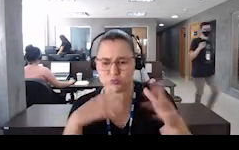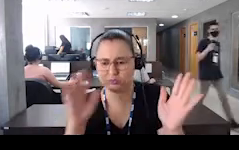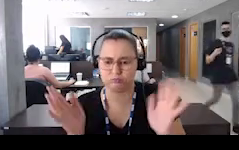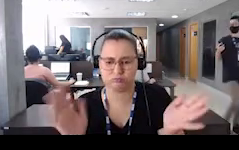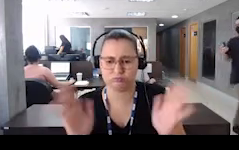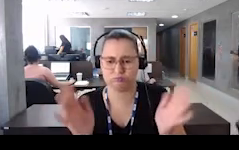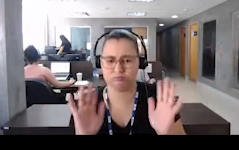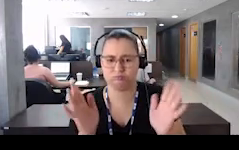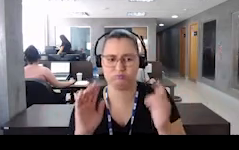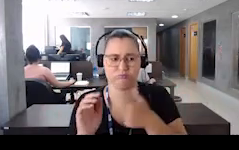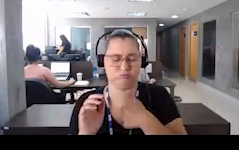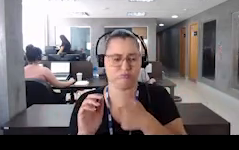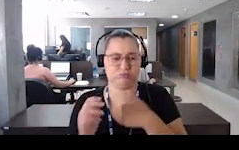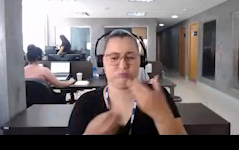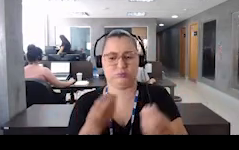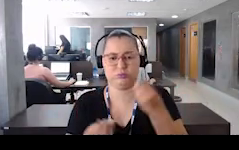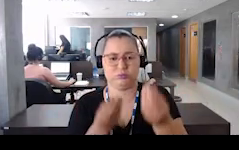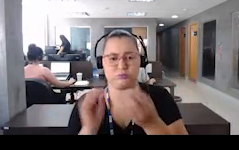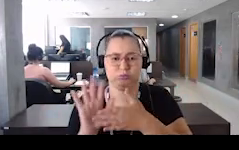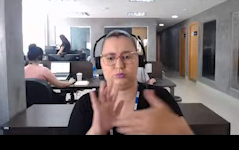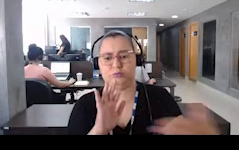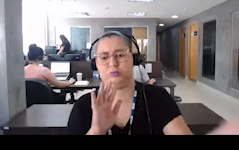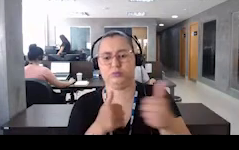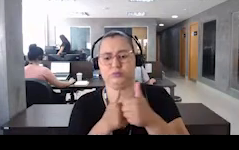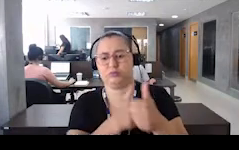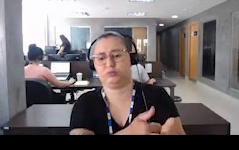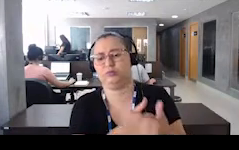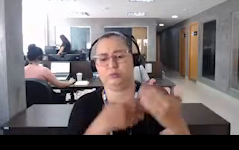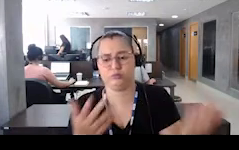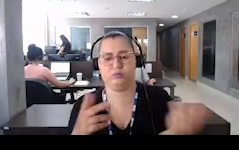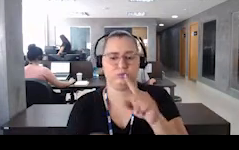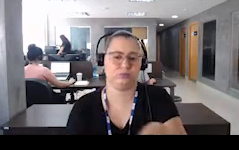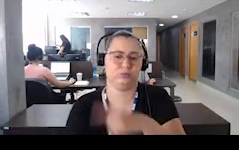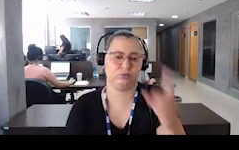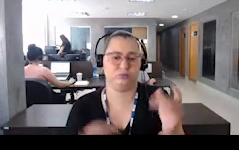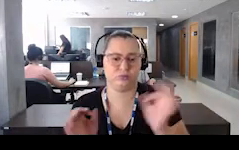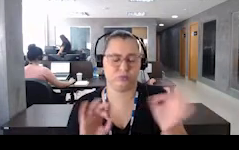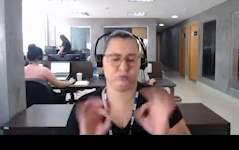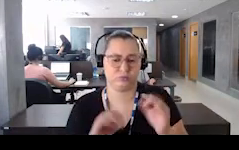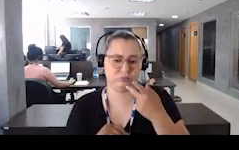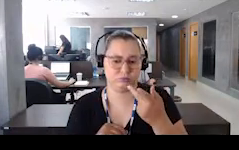quando vocês foram tentar fazer aí? Como que tá aí o andamento de vocês?